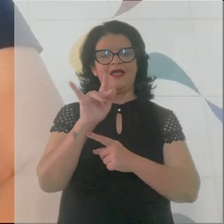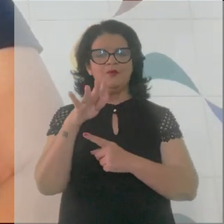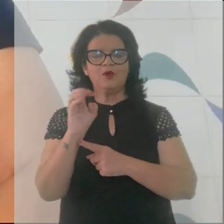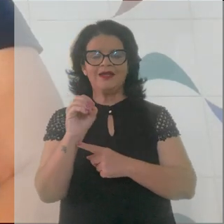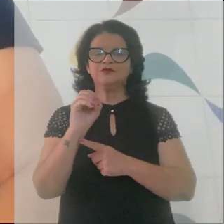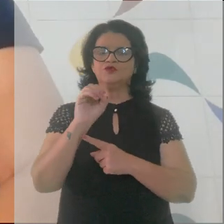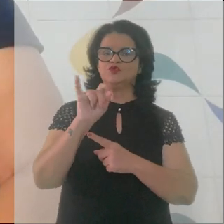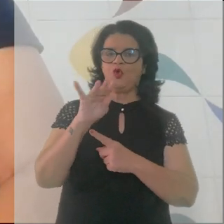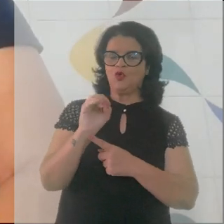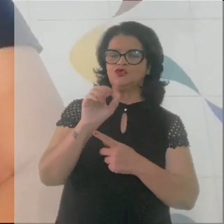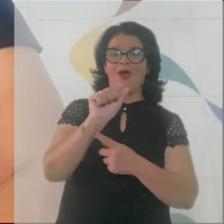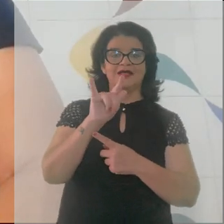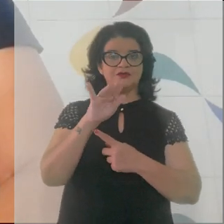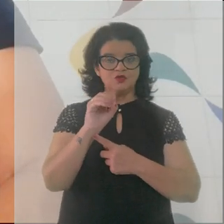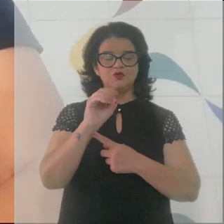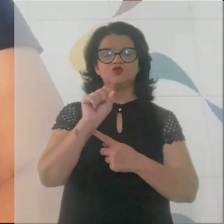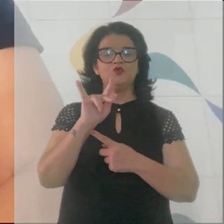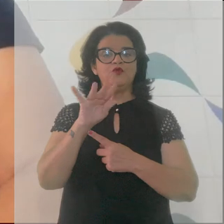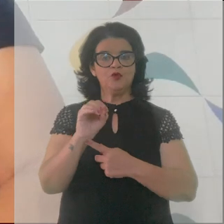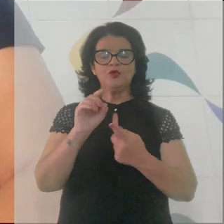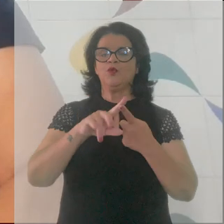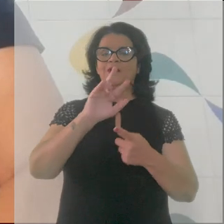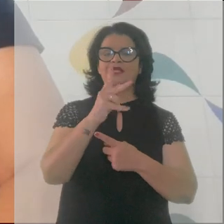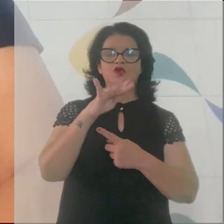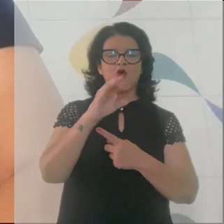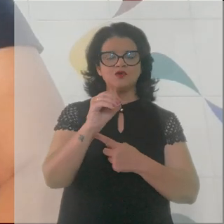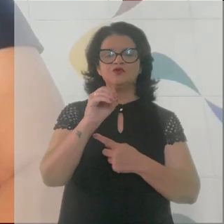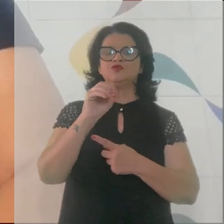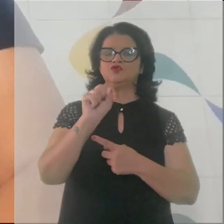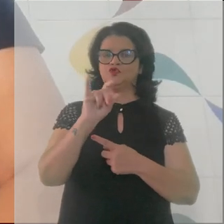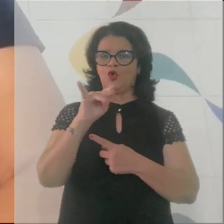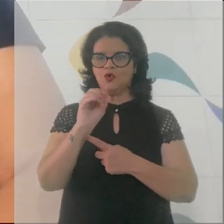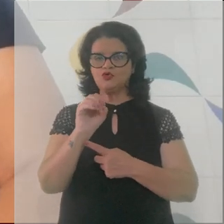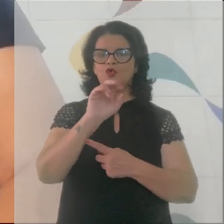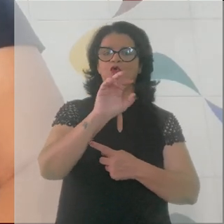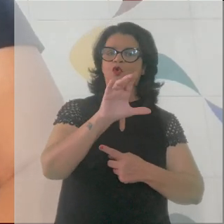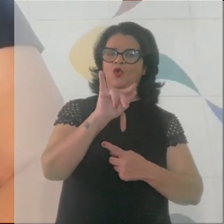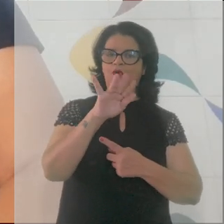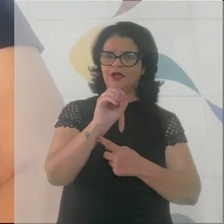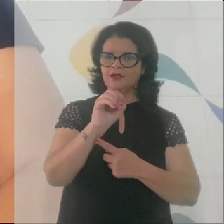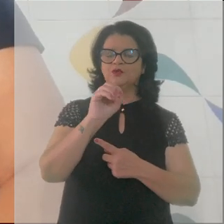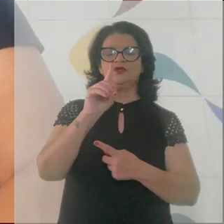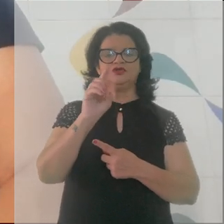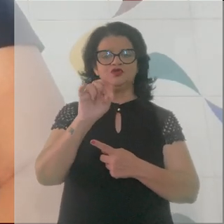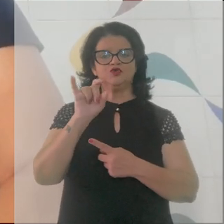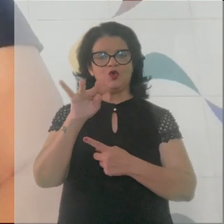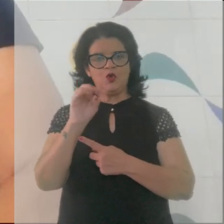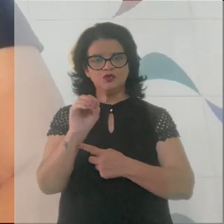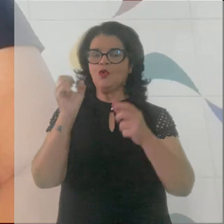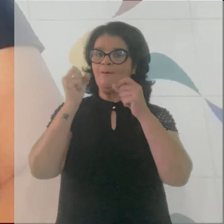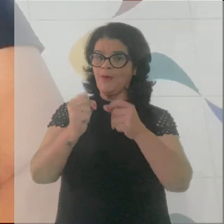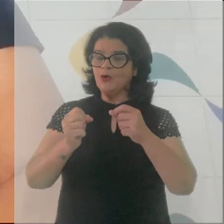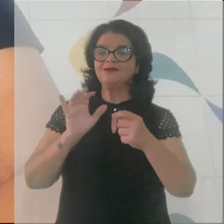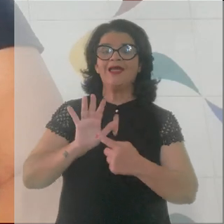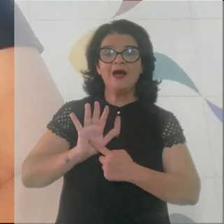bicarbonato de sódio, ácido sulfúrico, hidróxido de sódio, cloreto de sódio